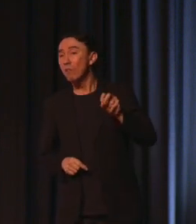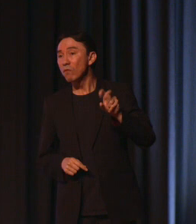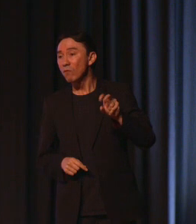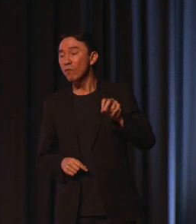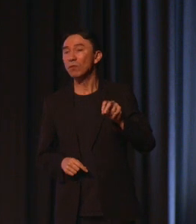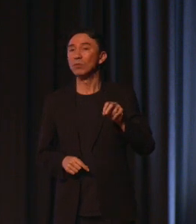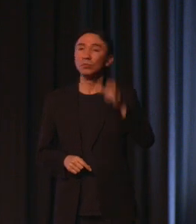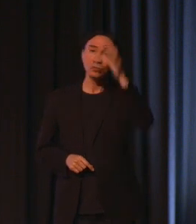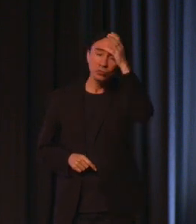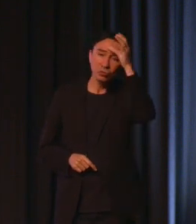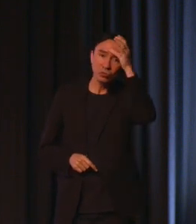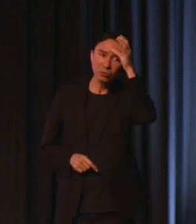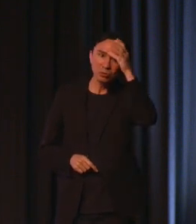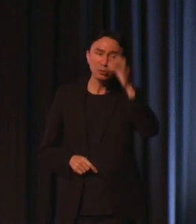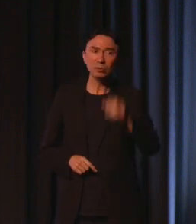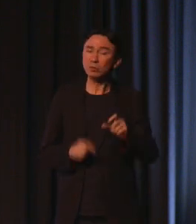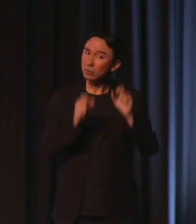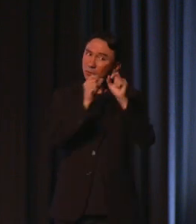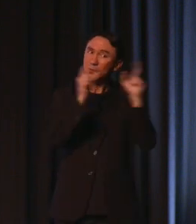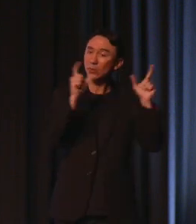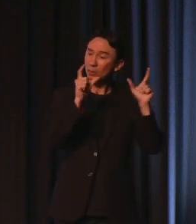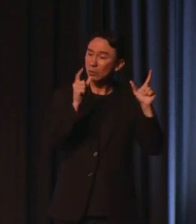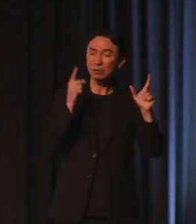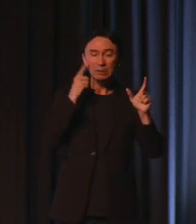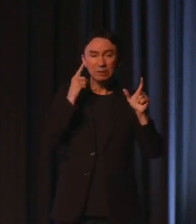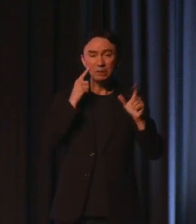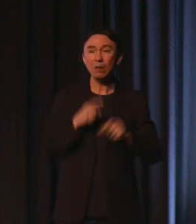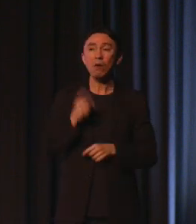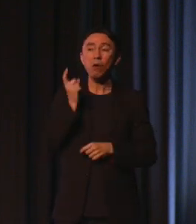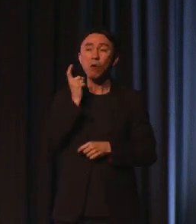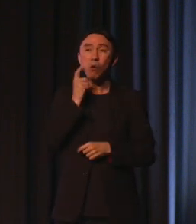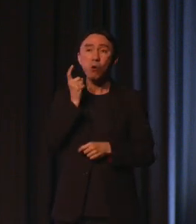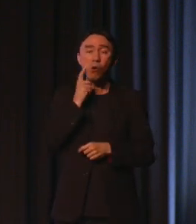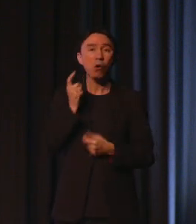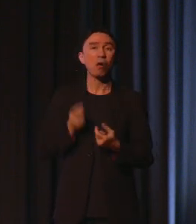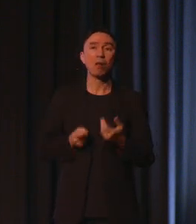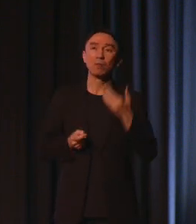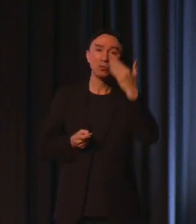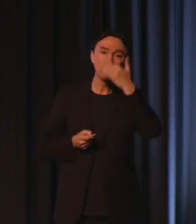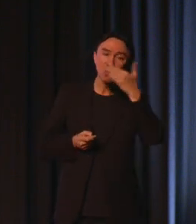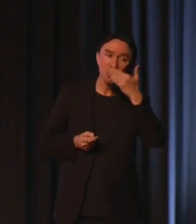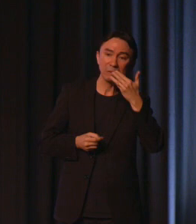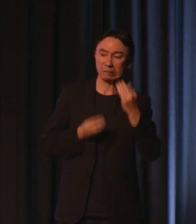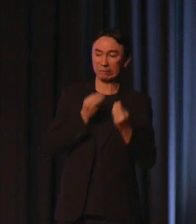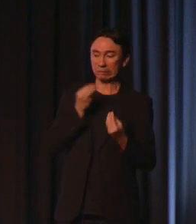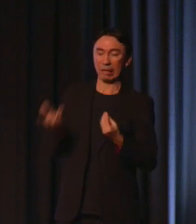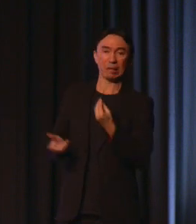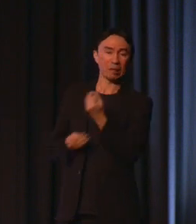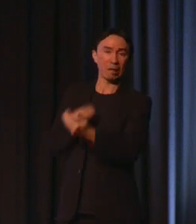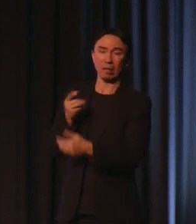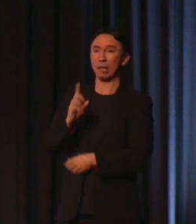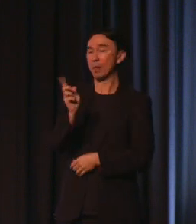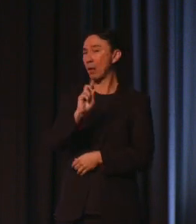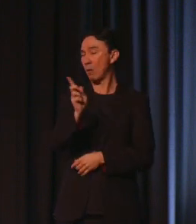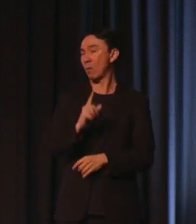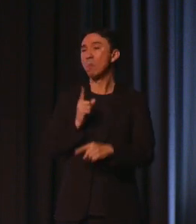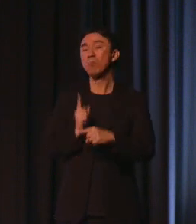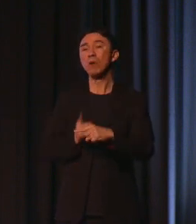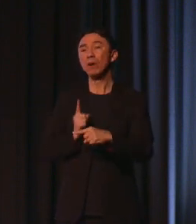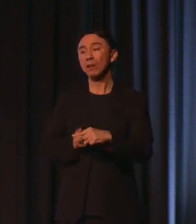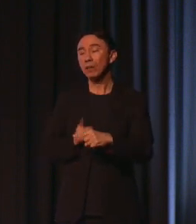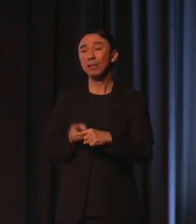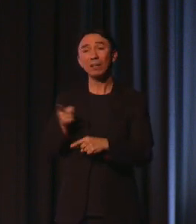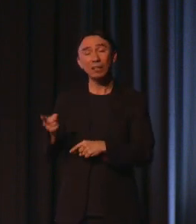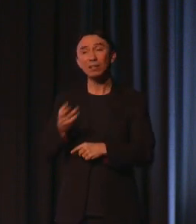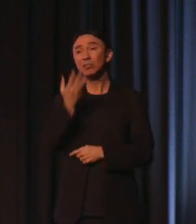estar dando balinha, sobremesa. Por quê? Porque essa fase é uma fase que as crianças começam a